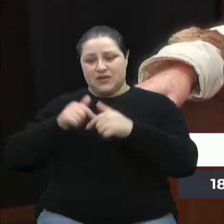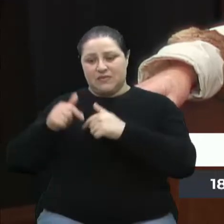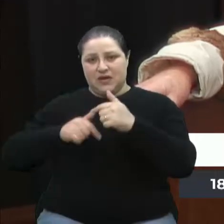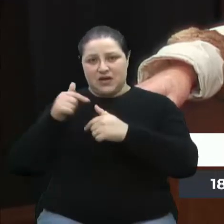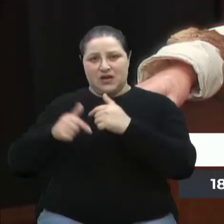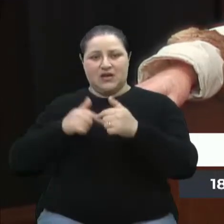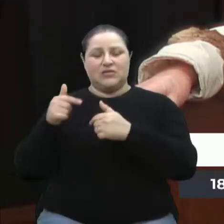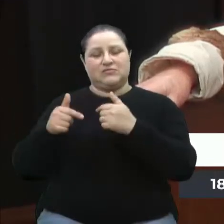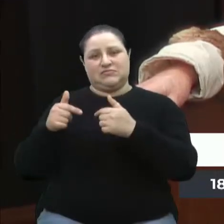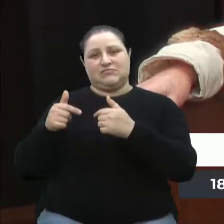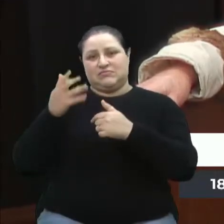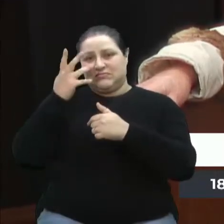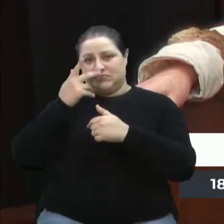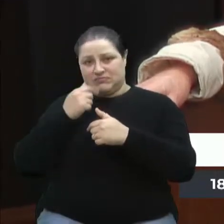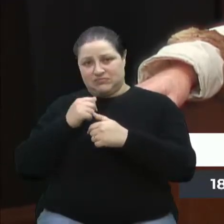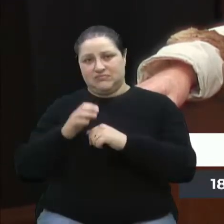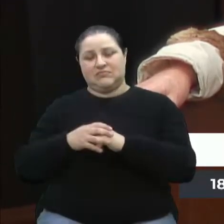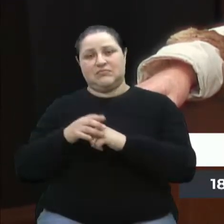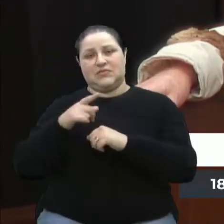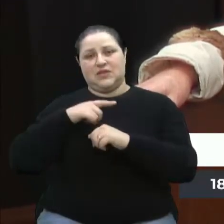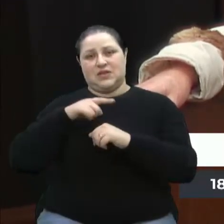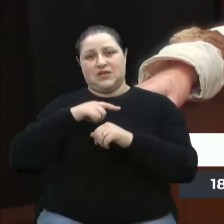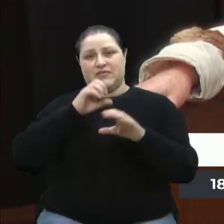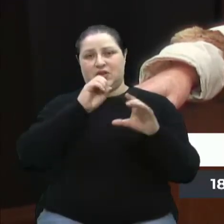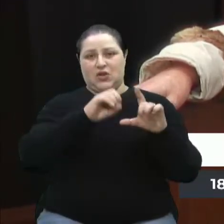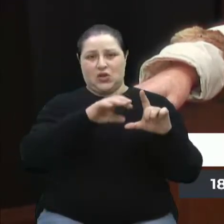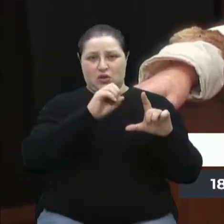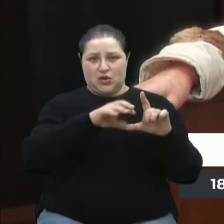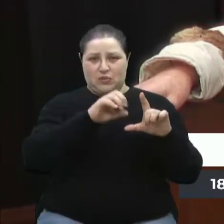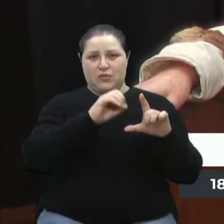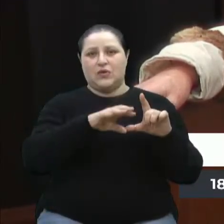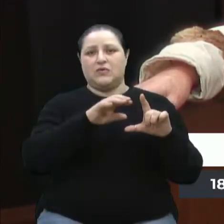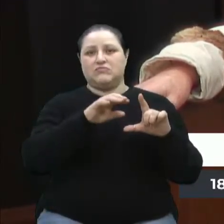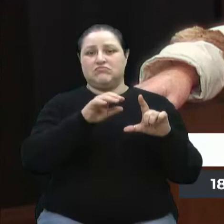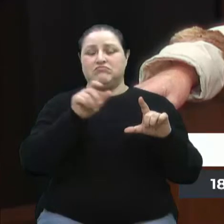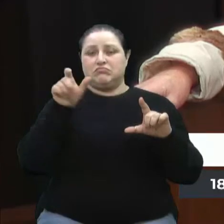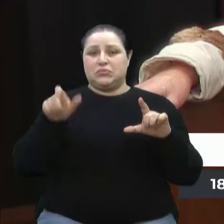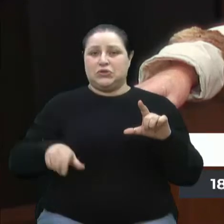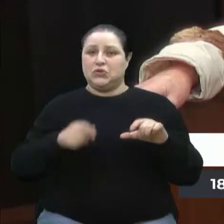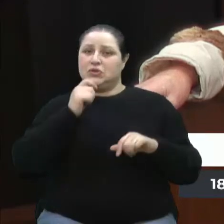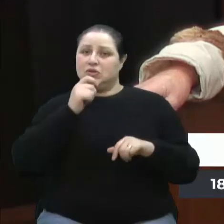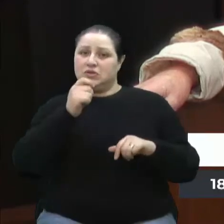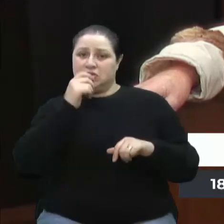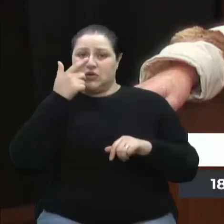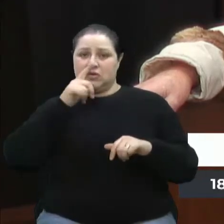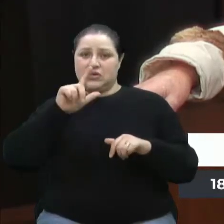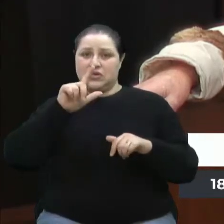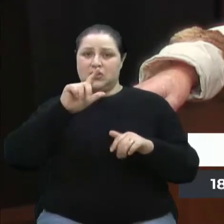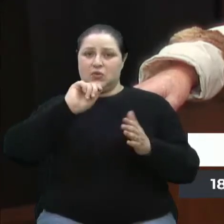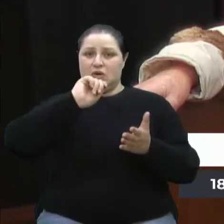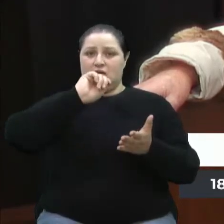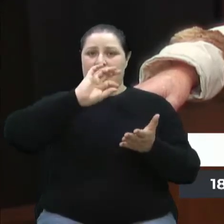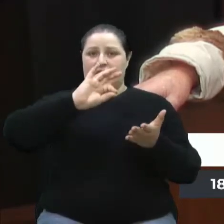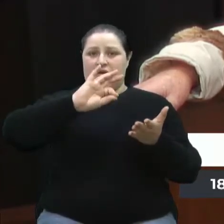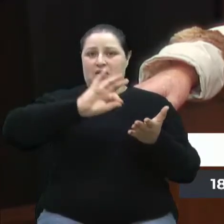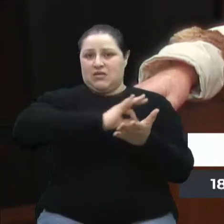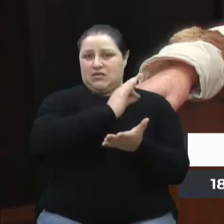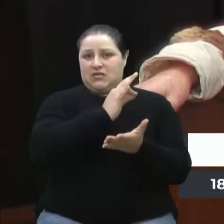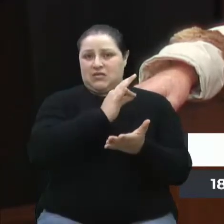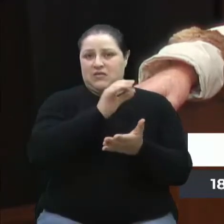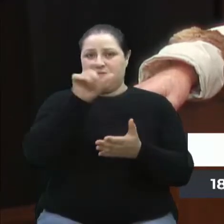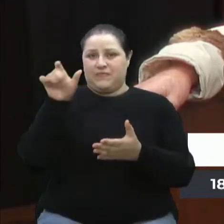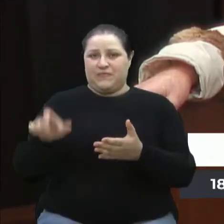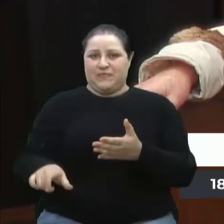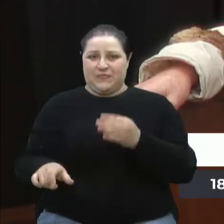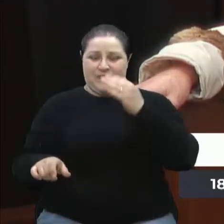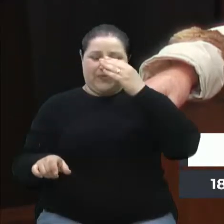conseguiu, através de um repórter da Globo, um autógrafo, né, do jogador